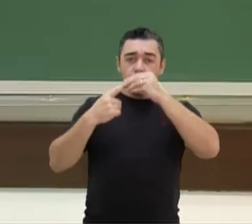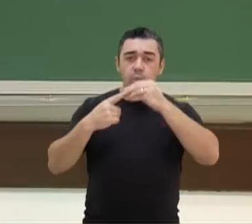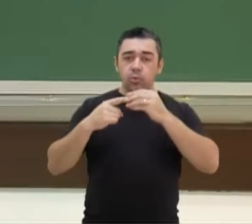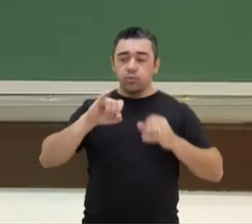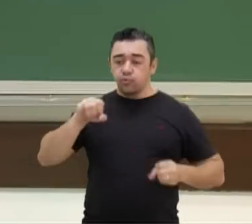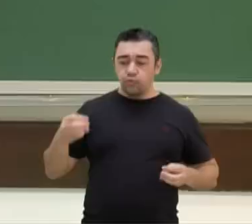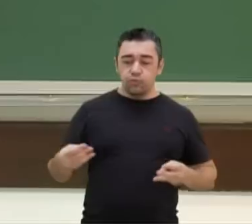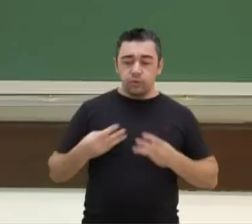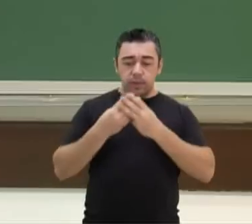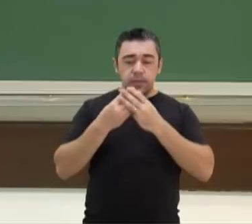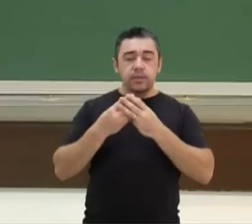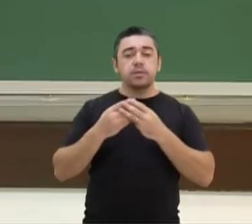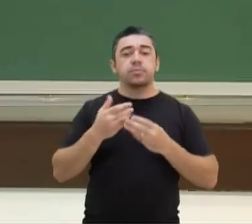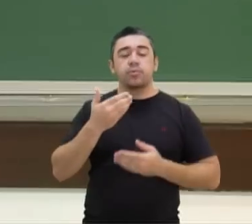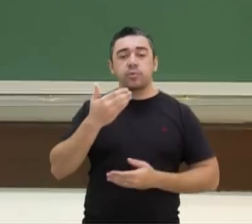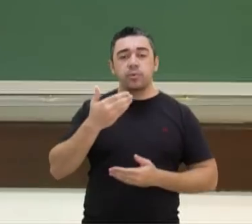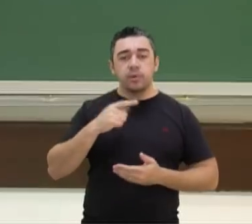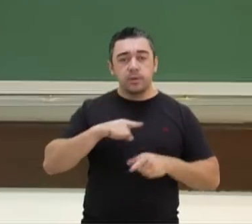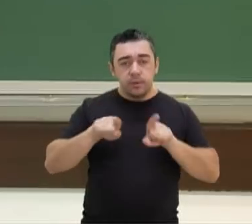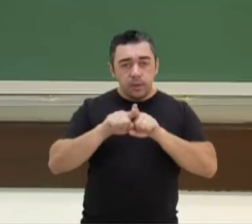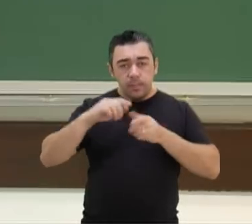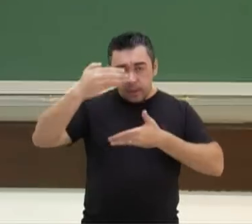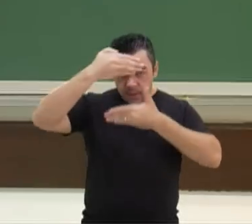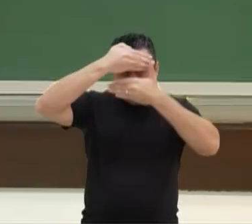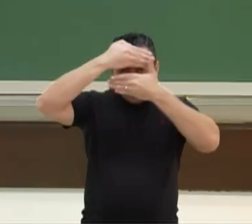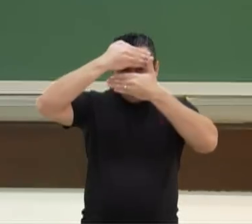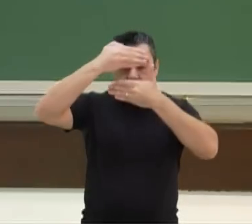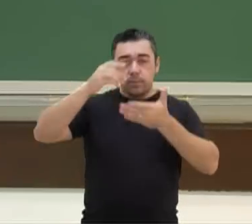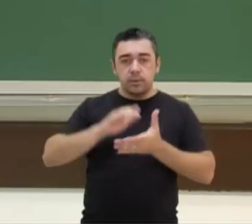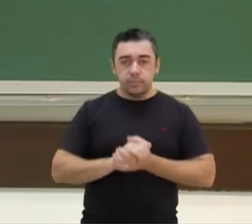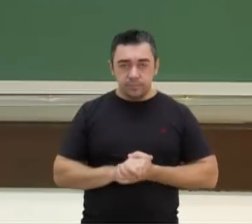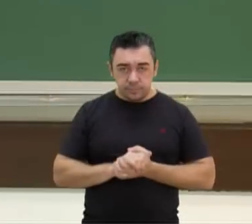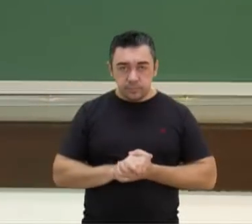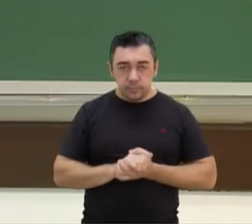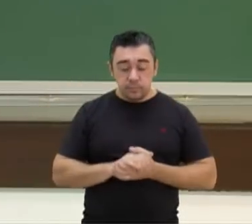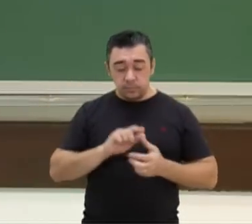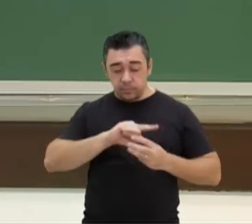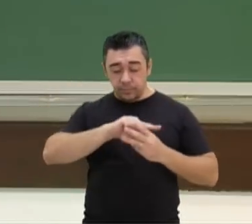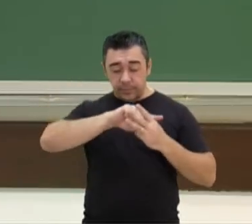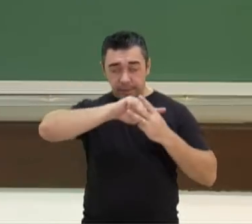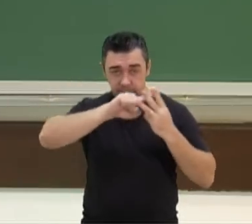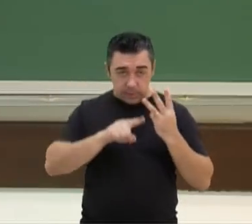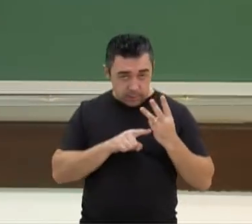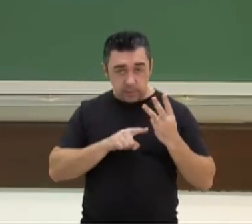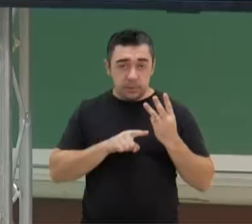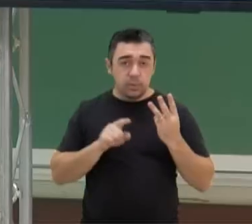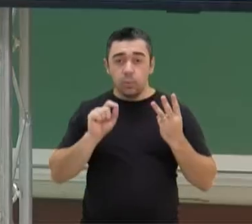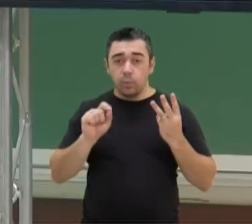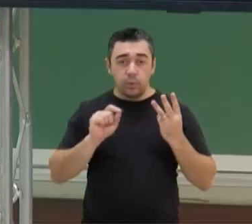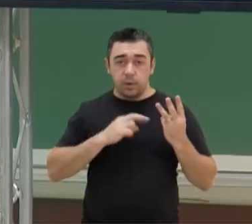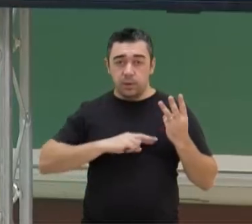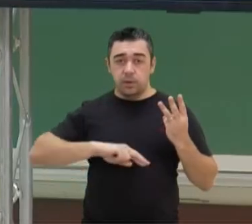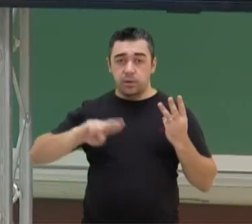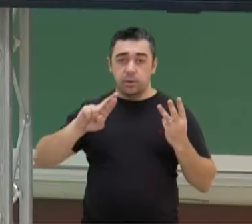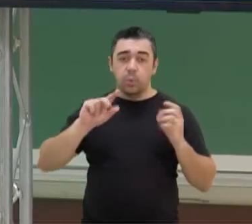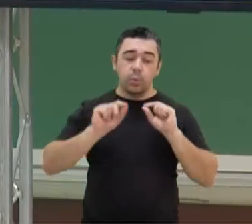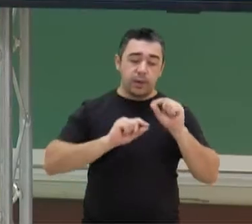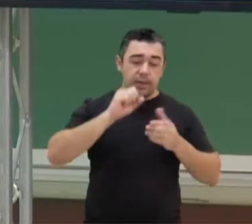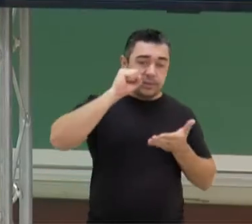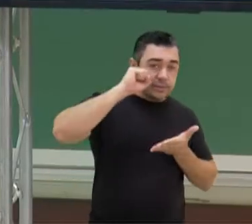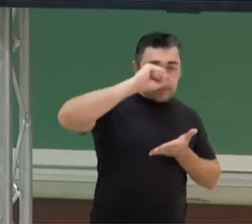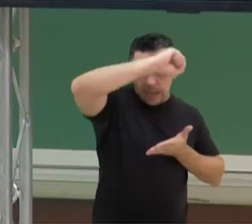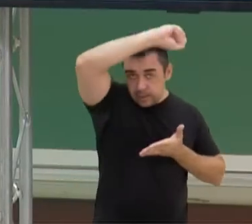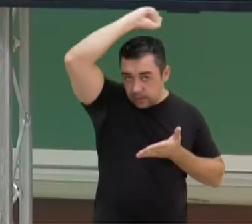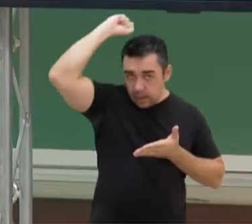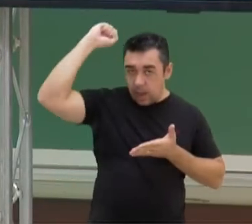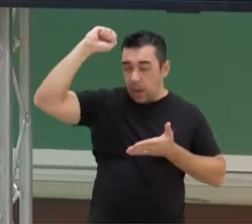judaísmo e islamismo, em ordem cronológica, judaísmo, cristianismo e islamismo, elas se dividem em sagrado, aquilo que está dentro